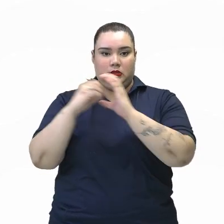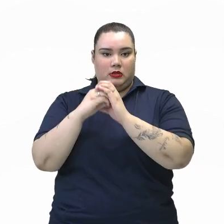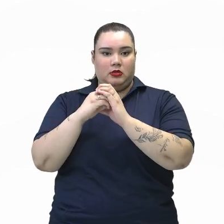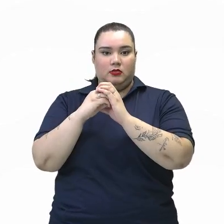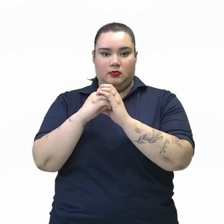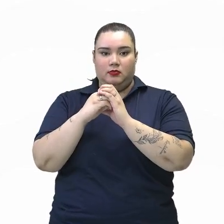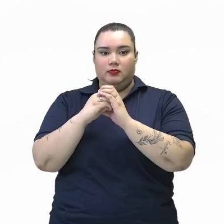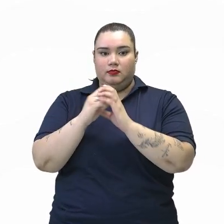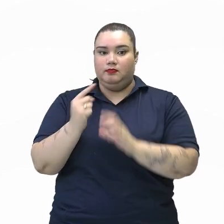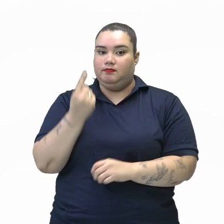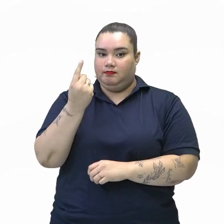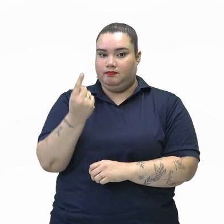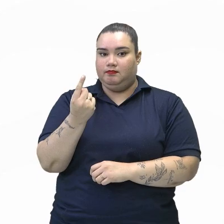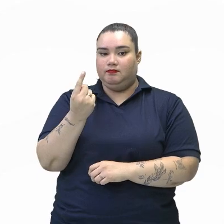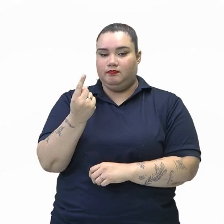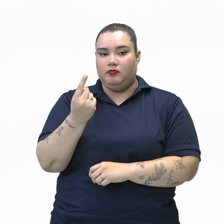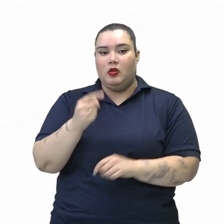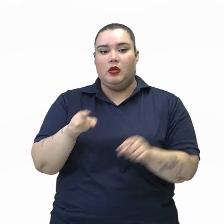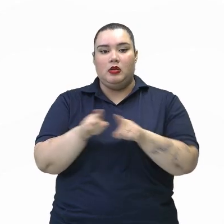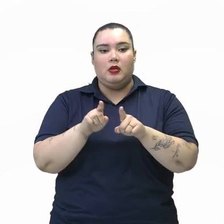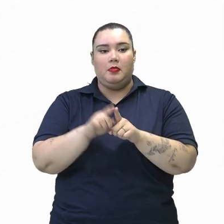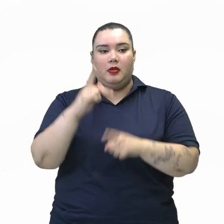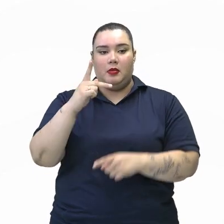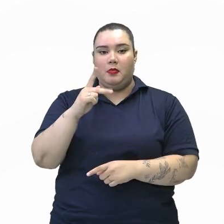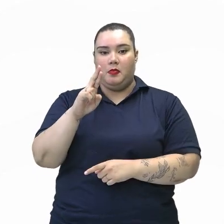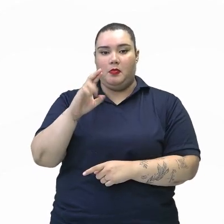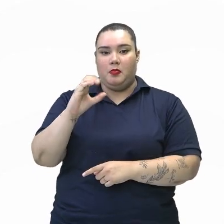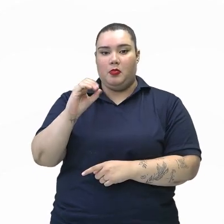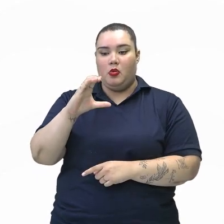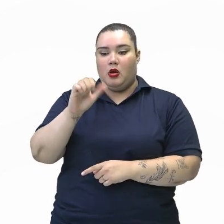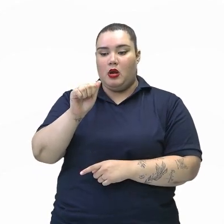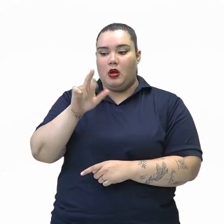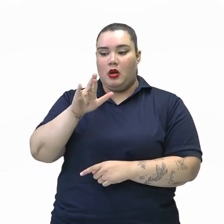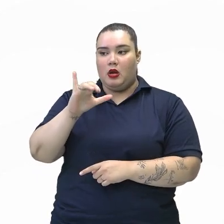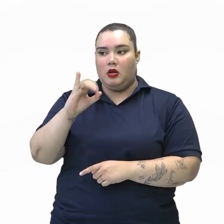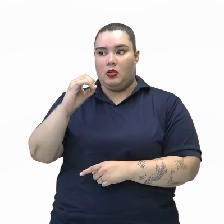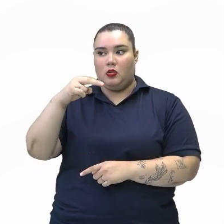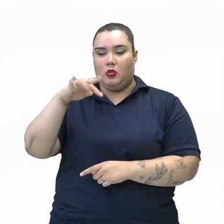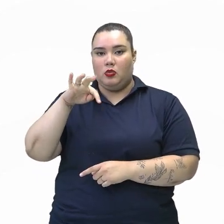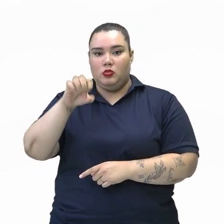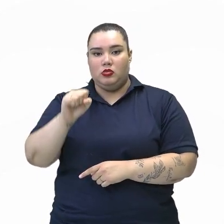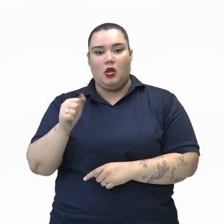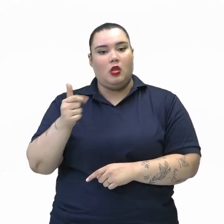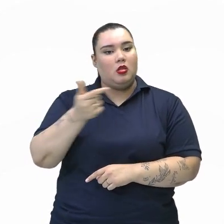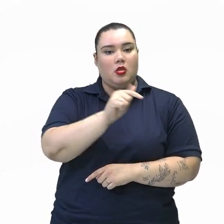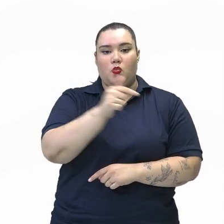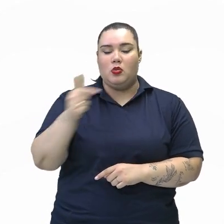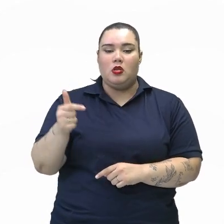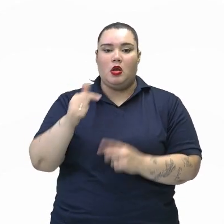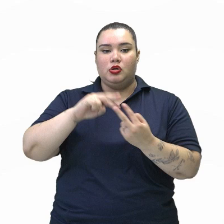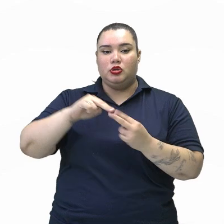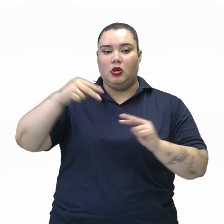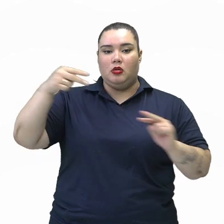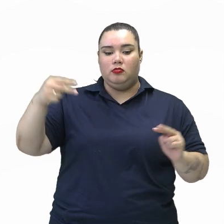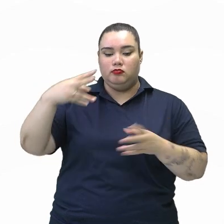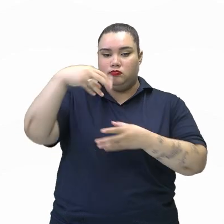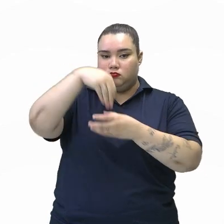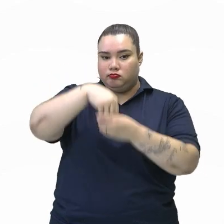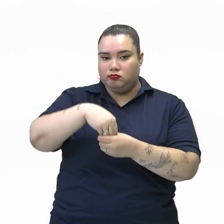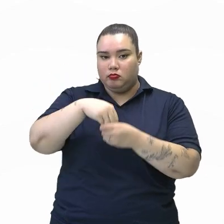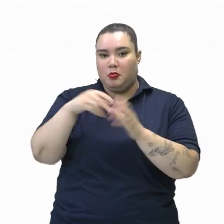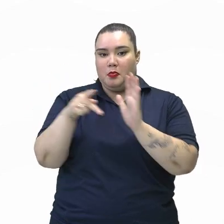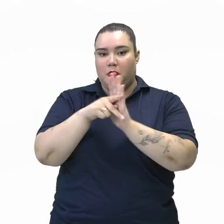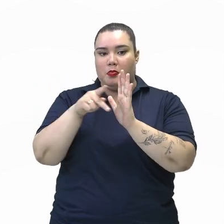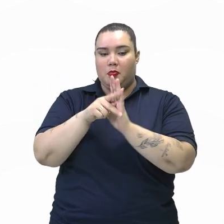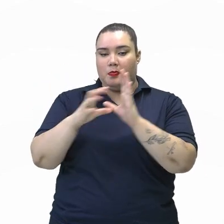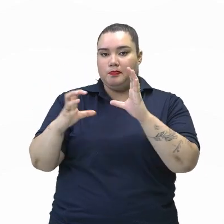uma única célula, e procariontes, ou seja, que não possuem material genético contido